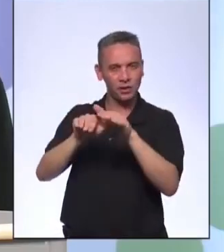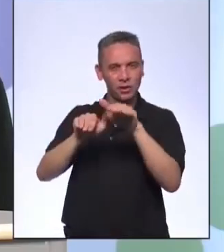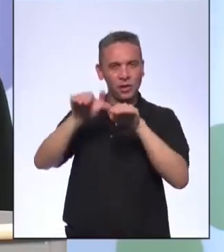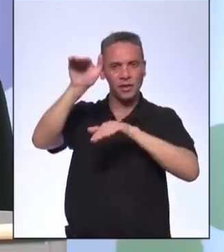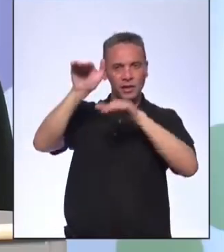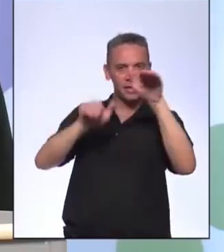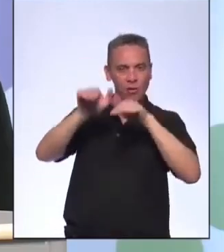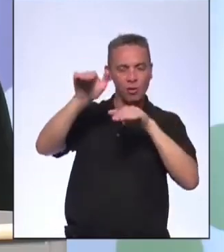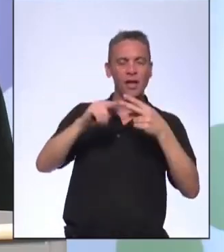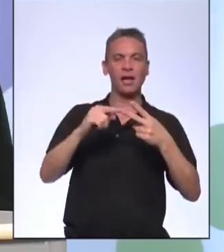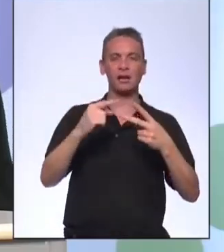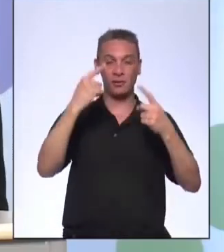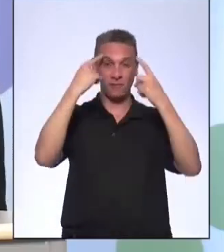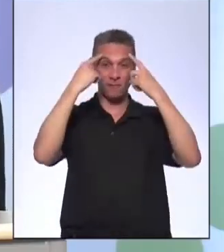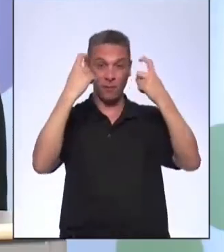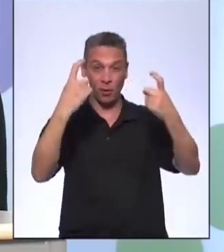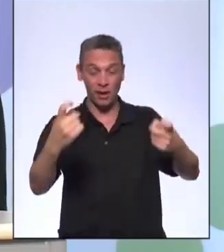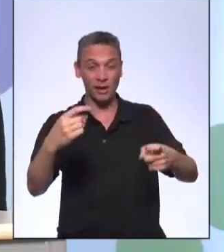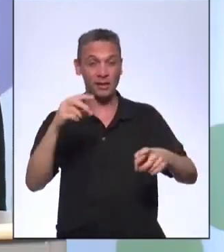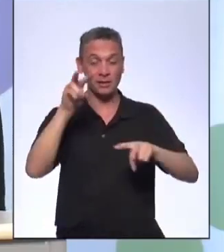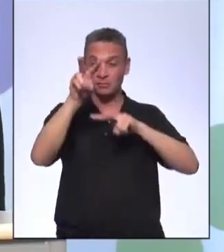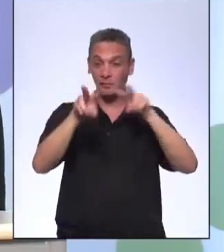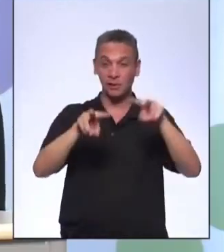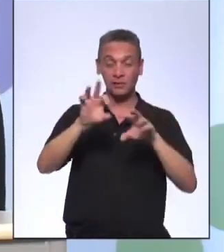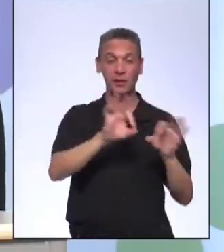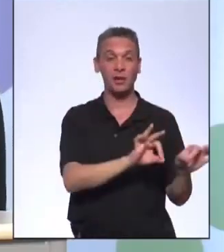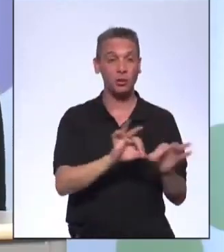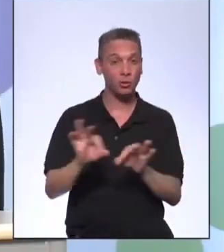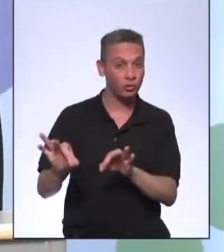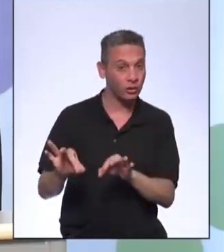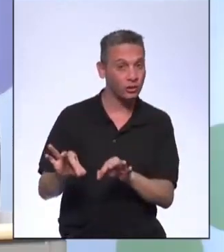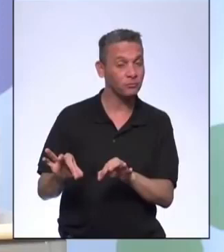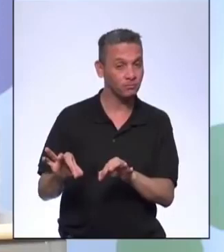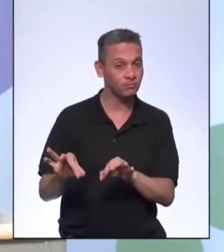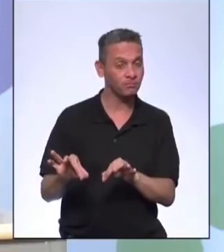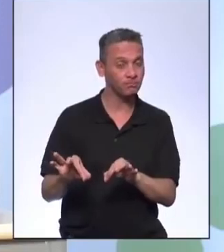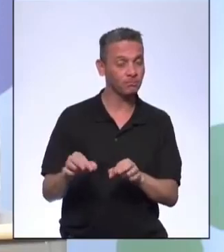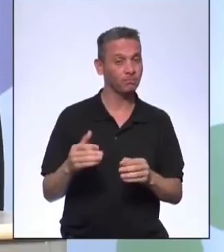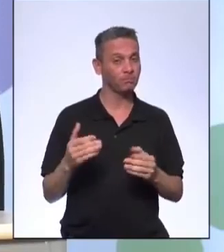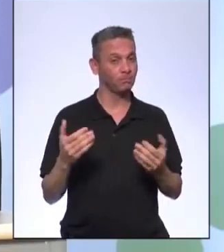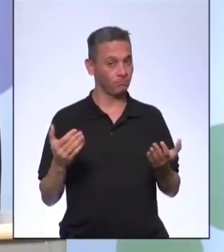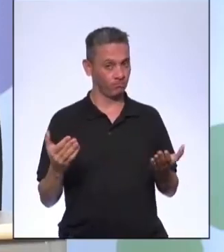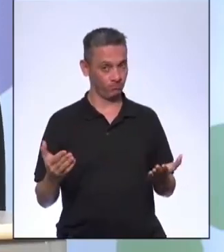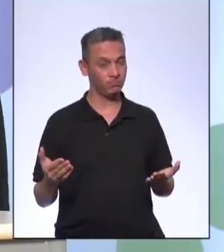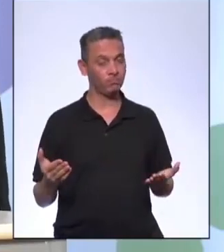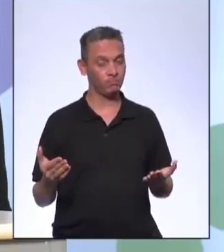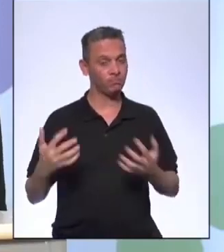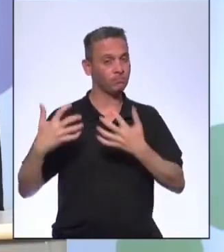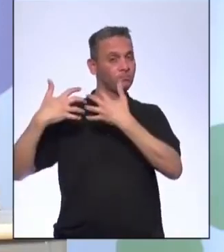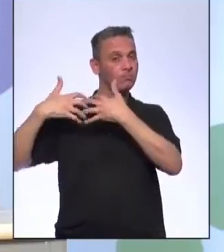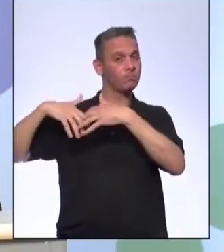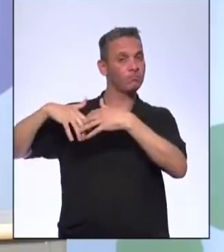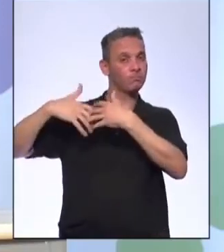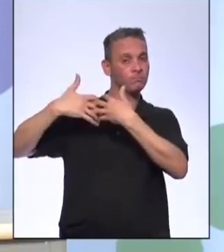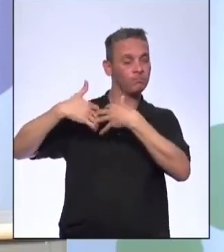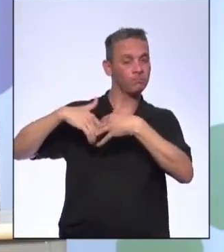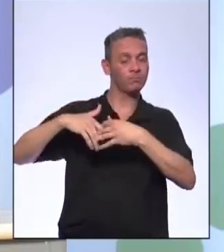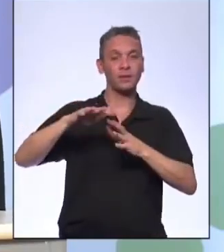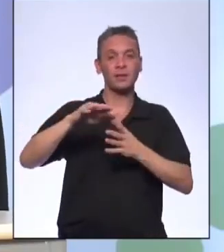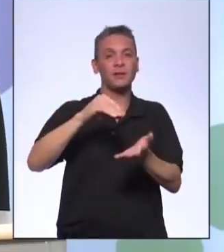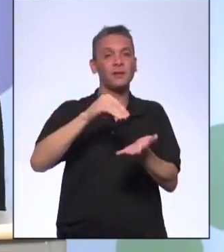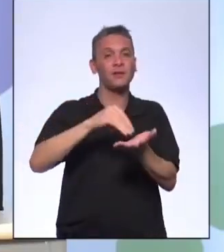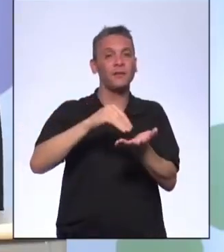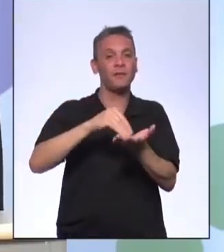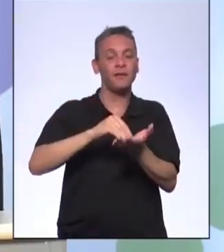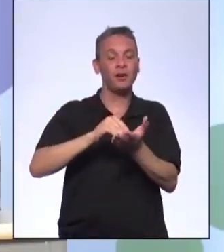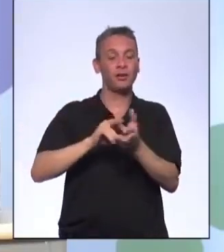violências que nós presenciamos cotidianamente? Será que essa falta, essa ausência de